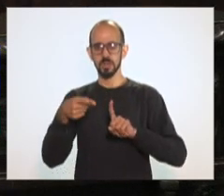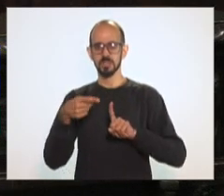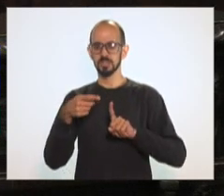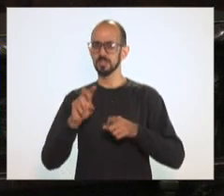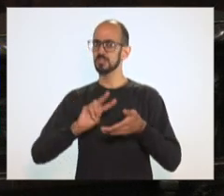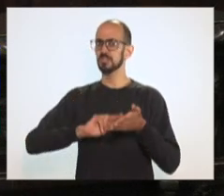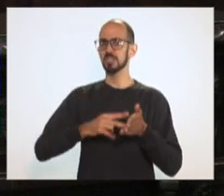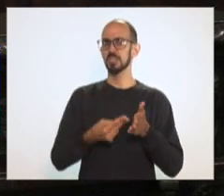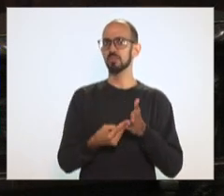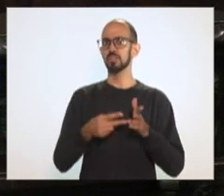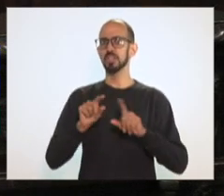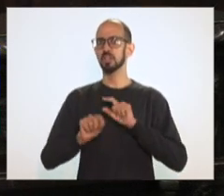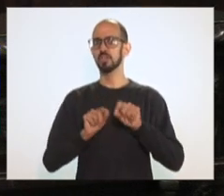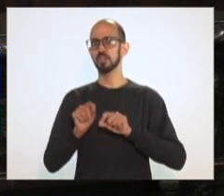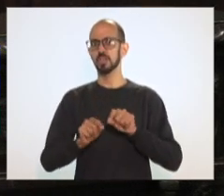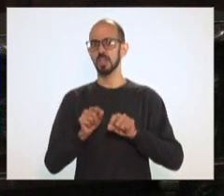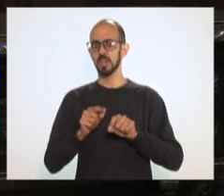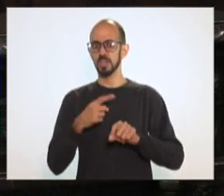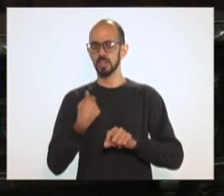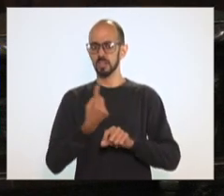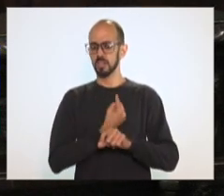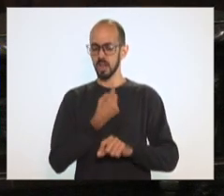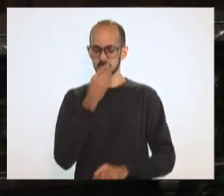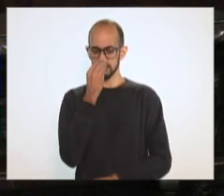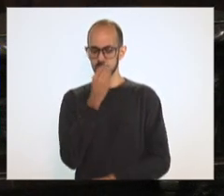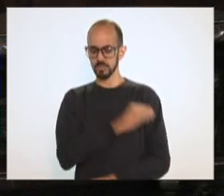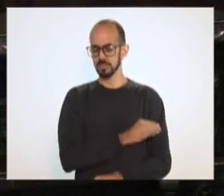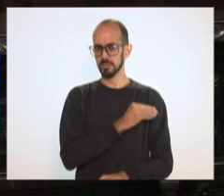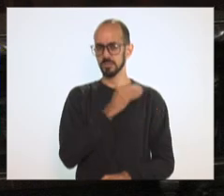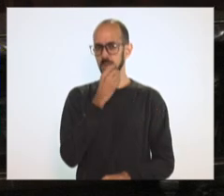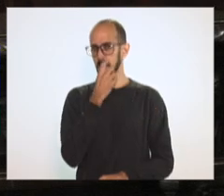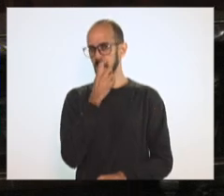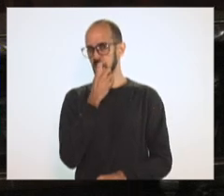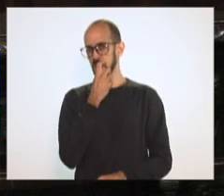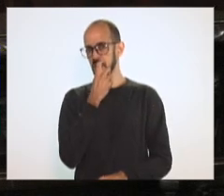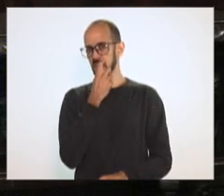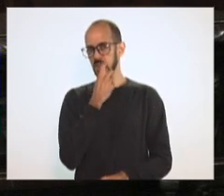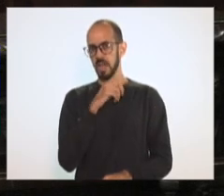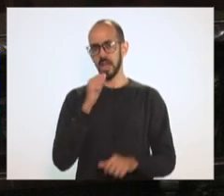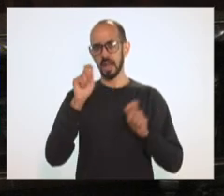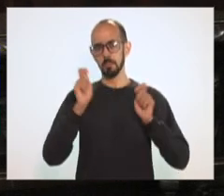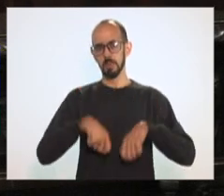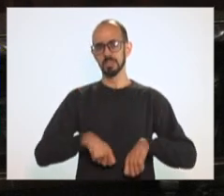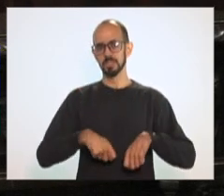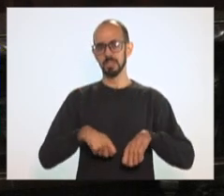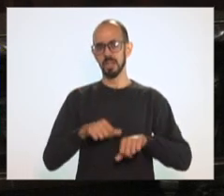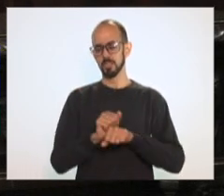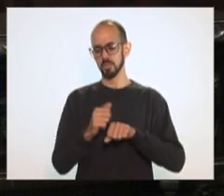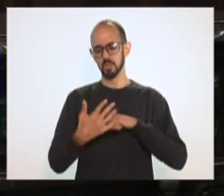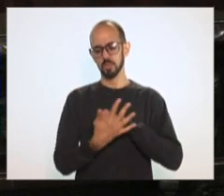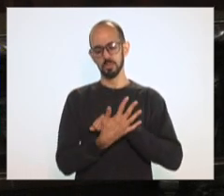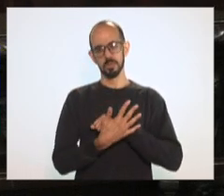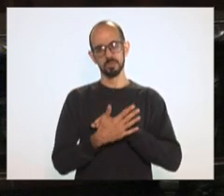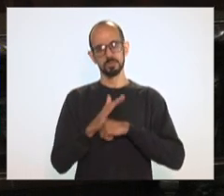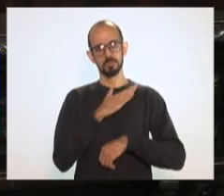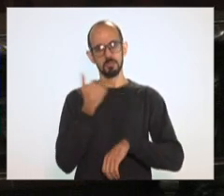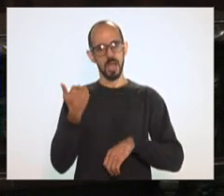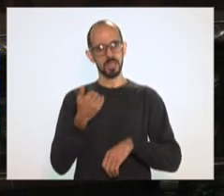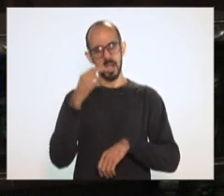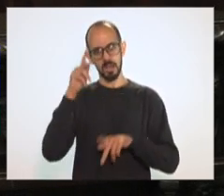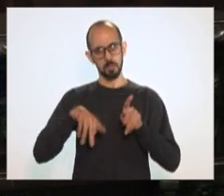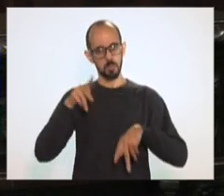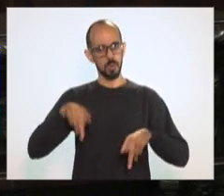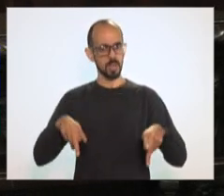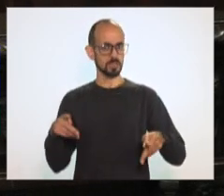Significa que estamos negligenciando a capacidade do coronavírus matar as pessoas na